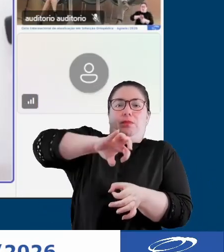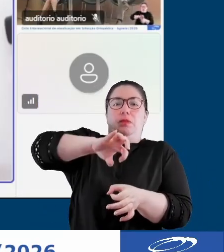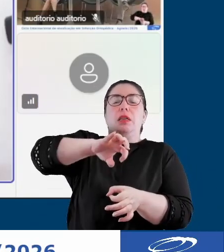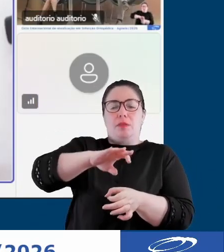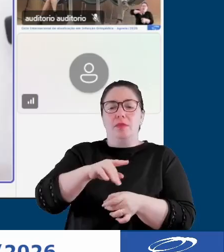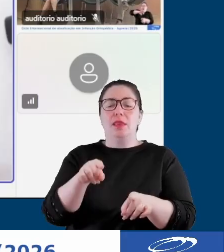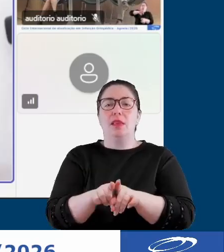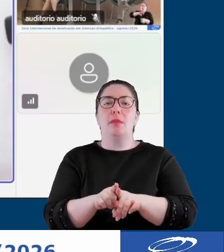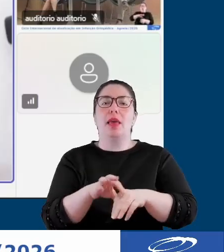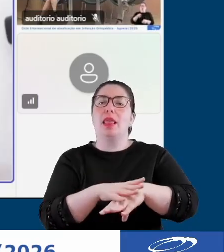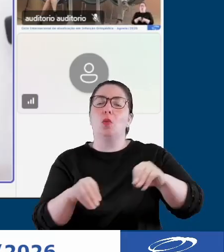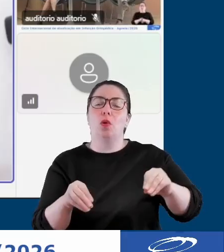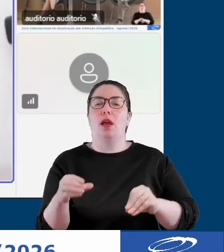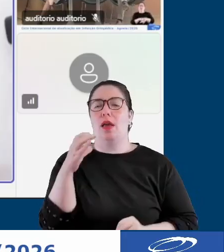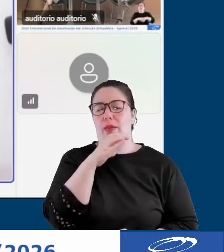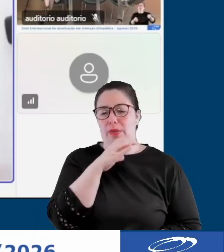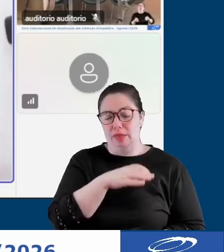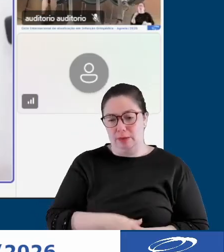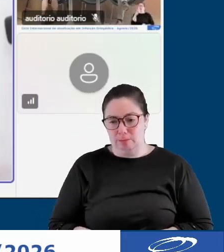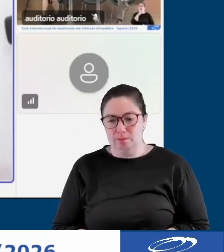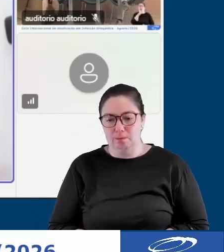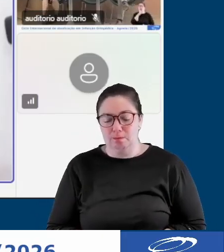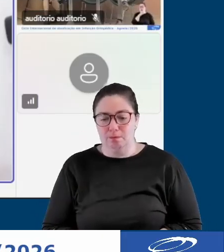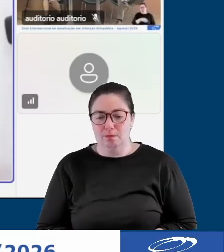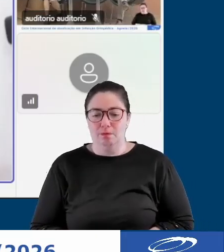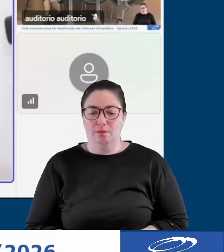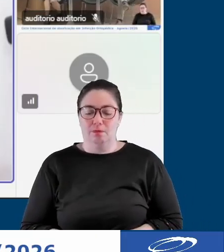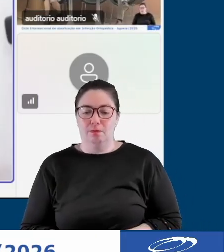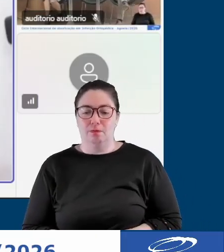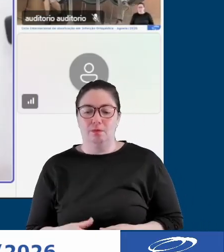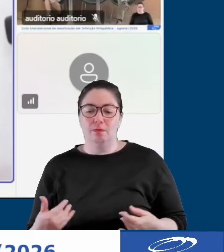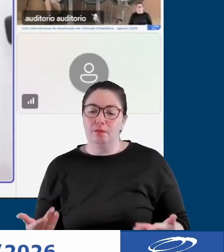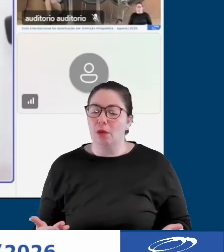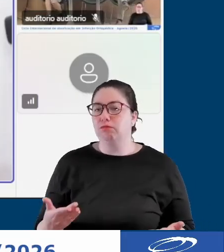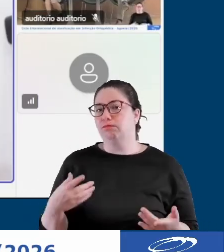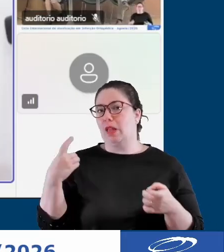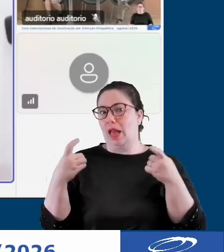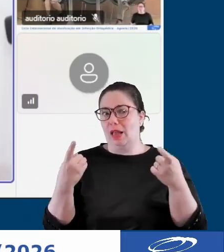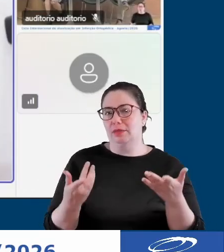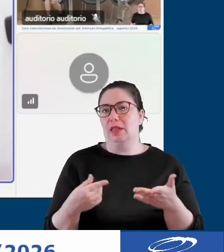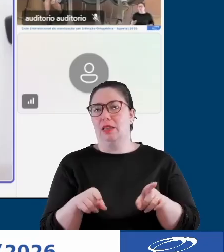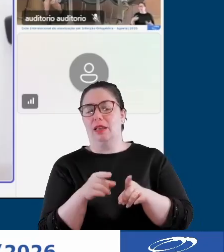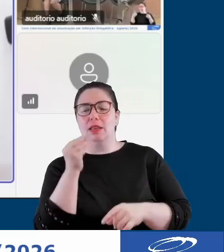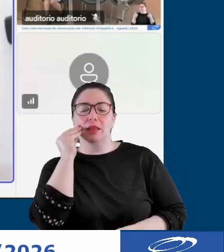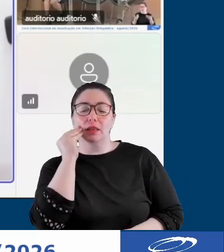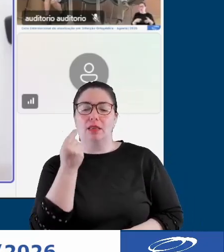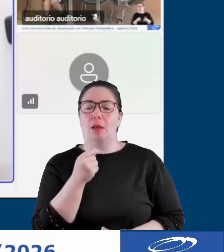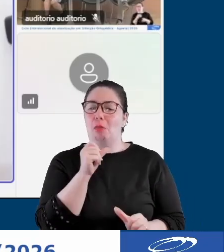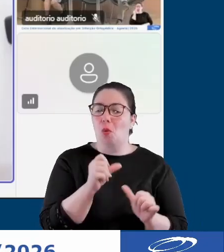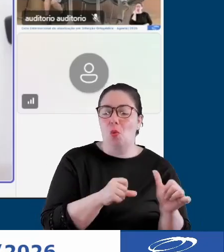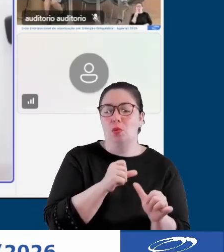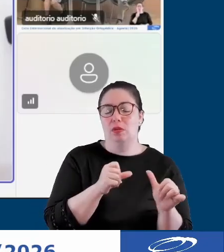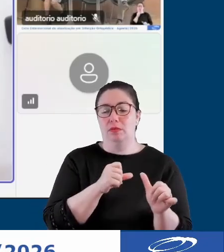cicatrização. Então, nessa população, a gente segue essa mudança. E a gente aumenta as 24 horas